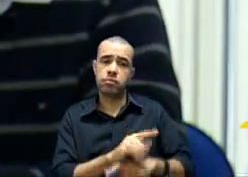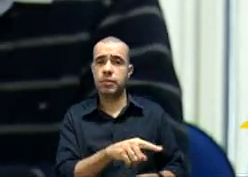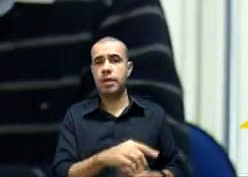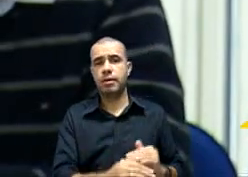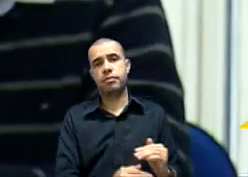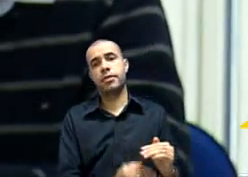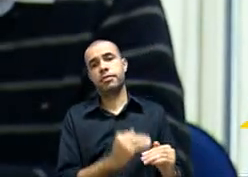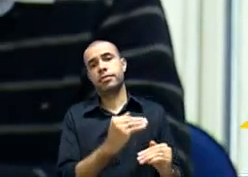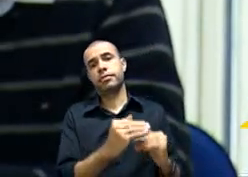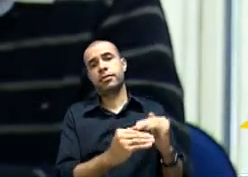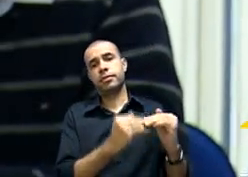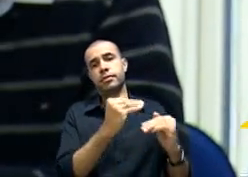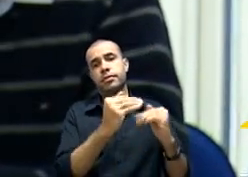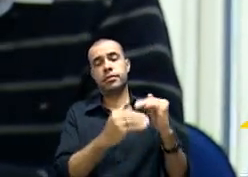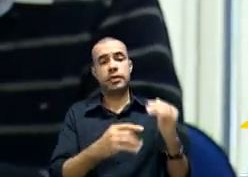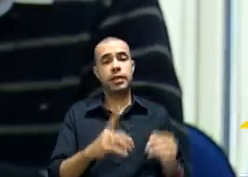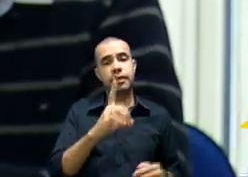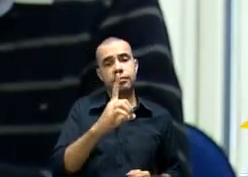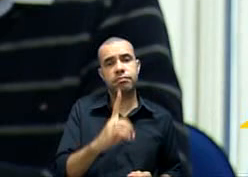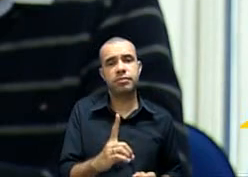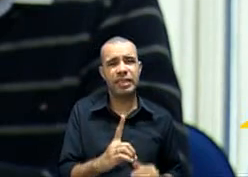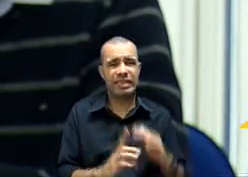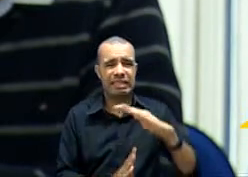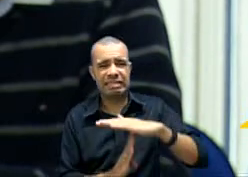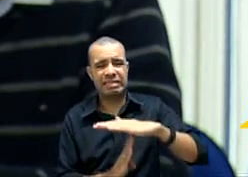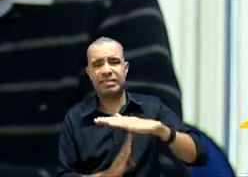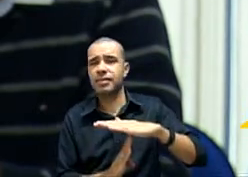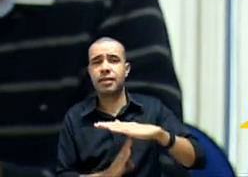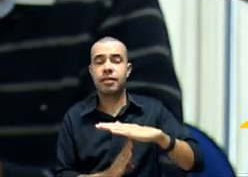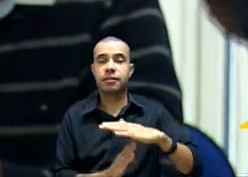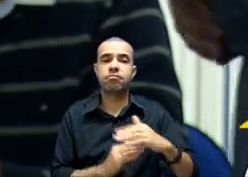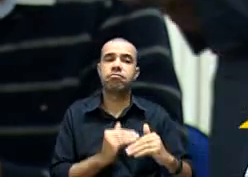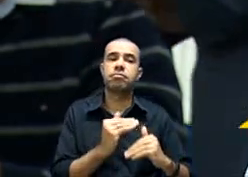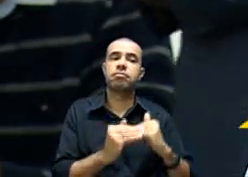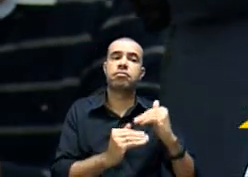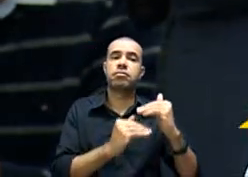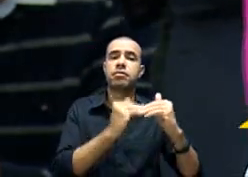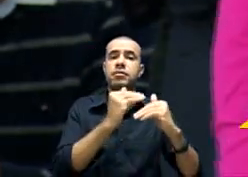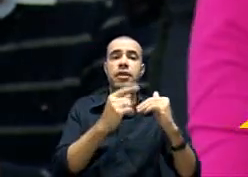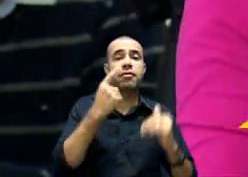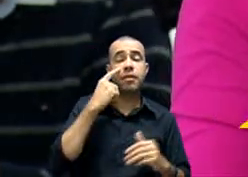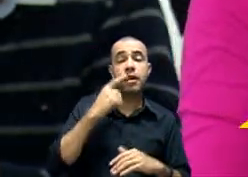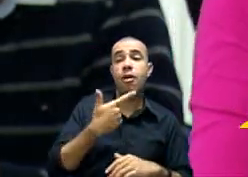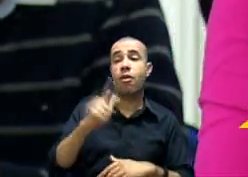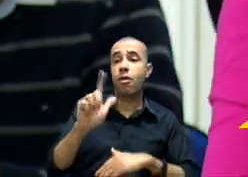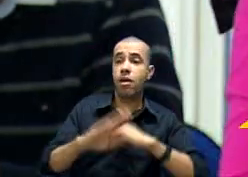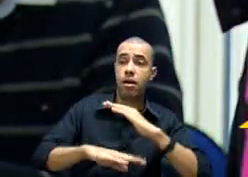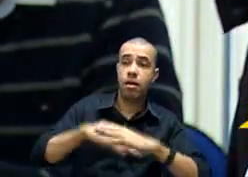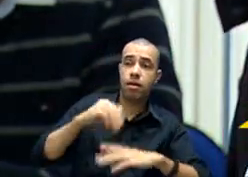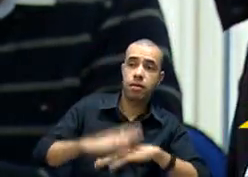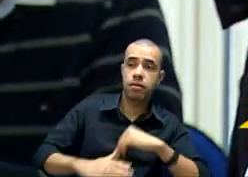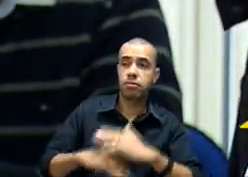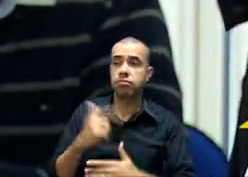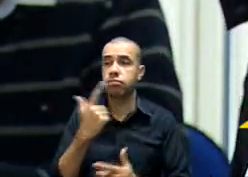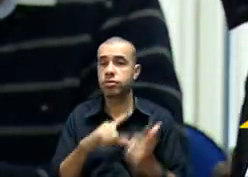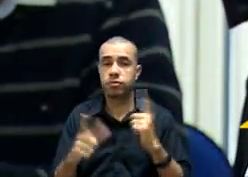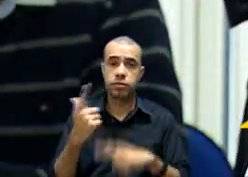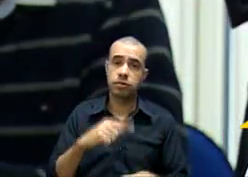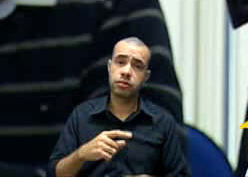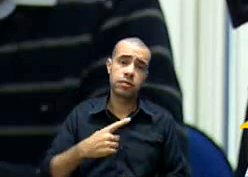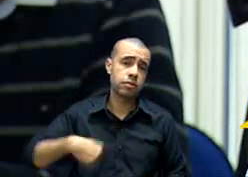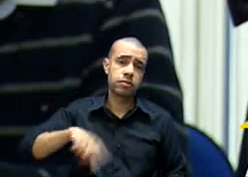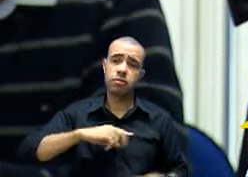avançar na deficiência que ela tem e procurar outras habilidades, que esse é o objetivo, né? Nós, seres humanos, temos